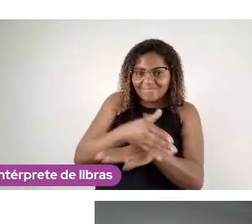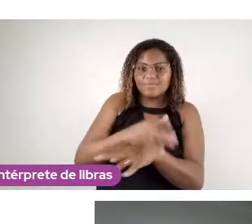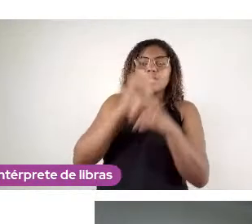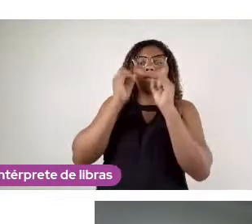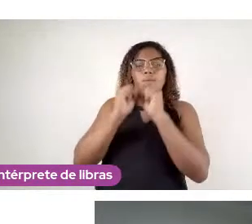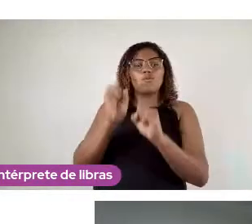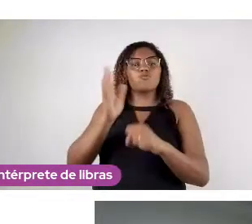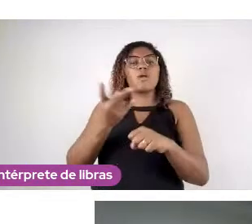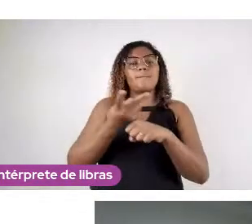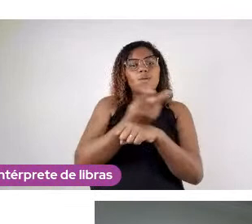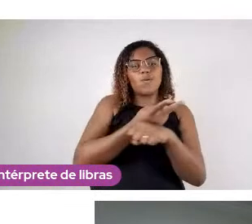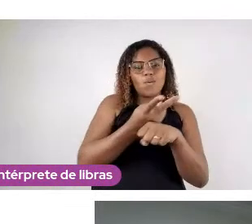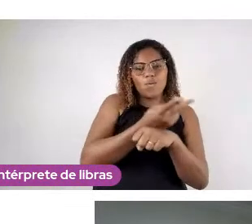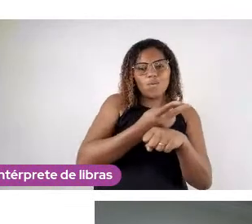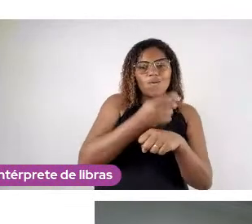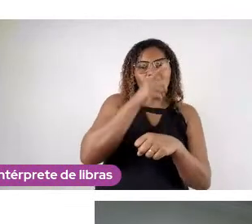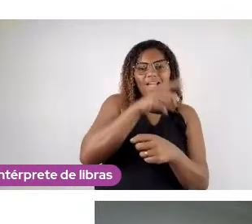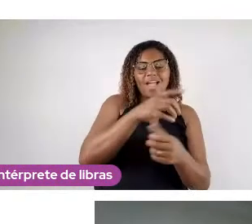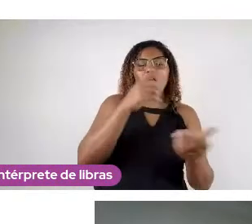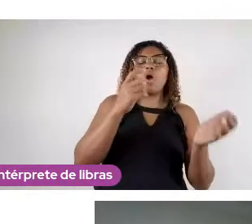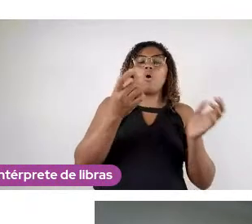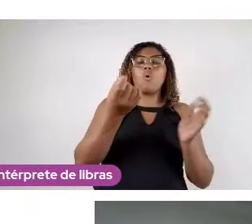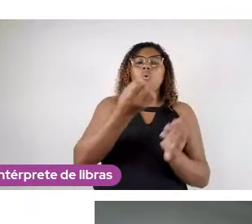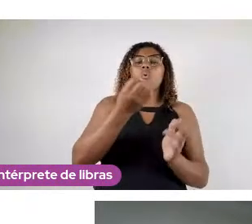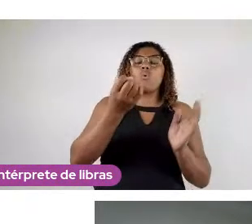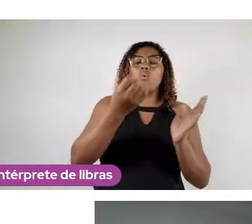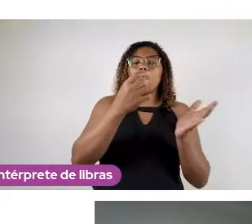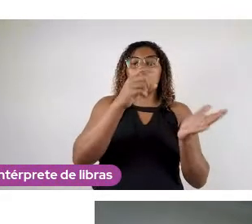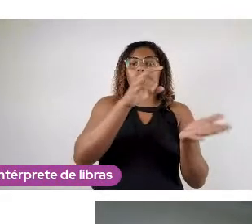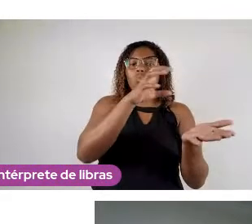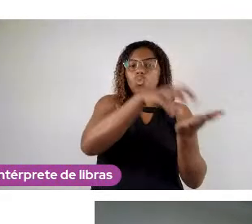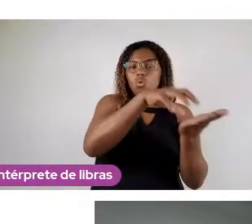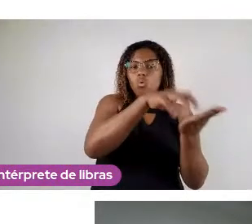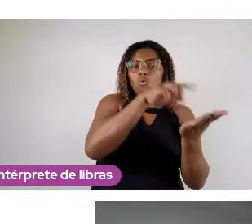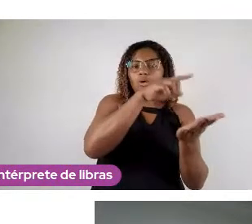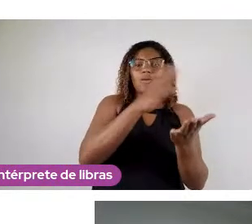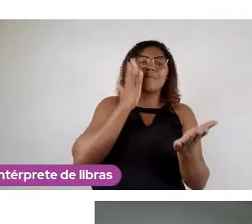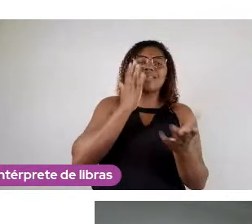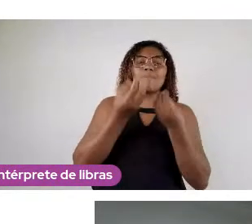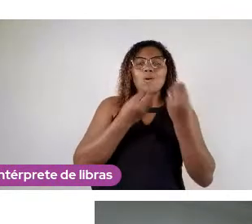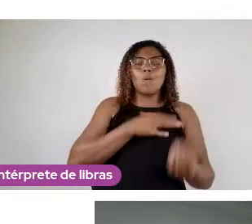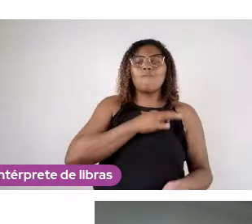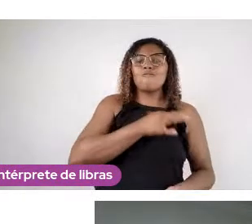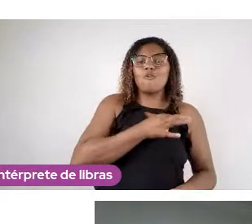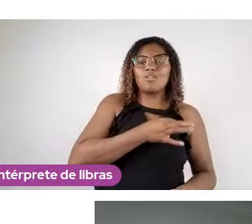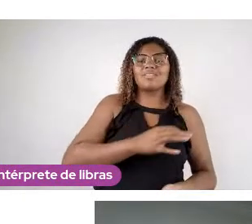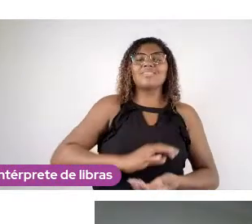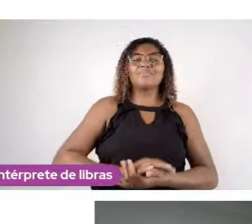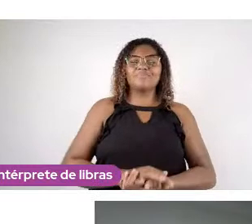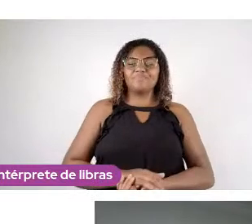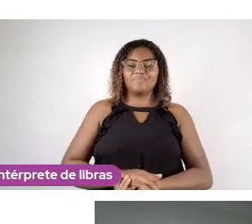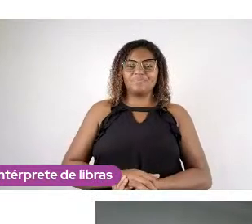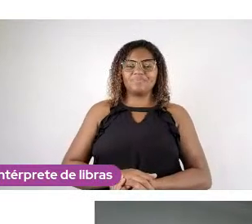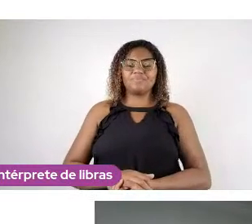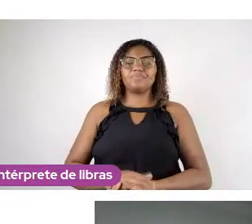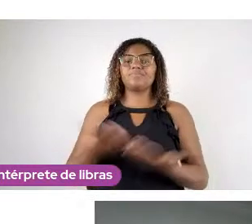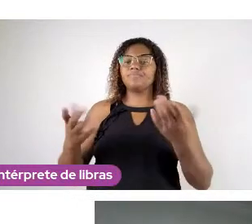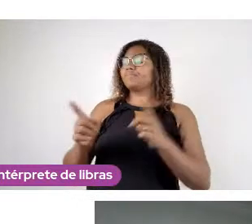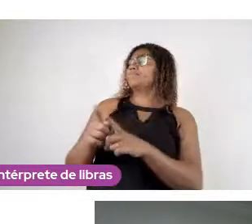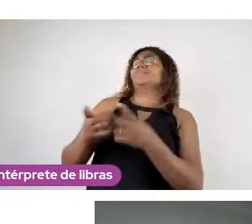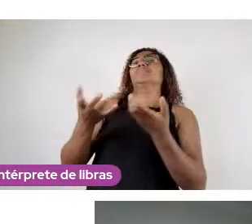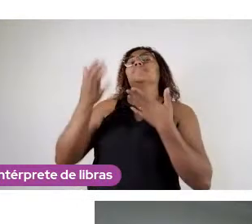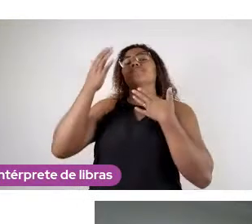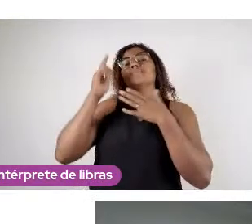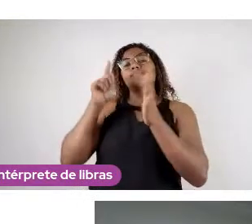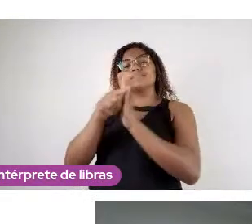procura, né, esse contato do núcleo para procurar saber um pouco mais sobre voluntariado. E agora eu queria perguntar, a gente já está, né,